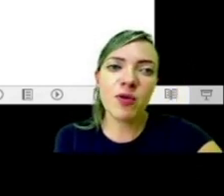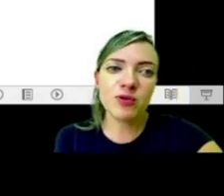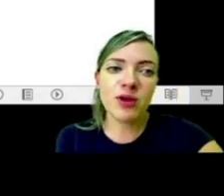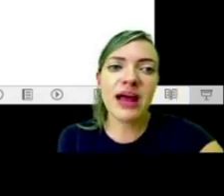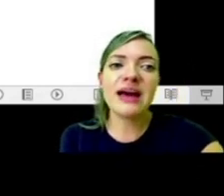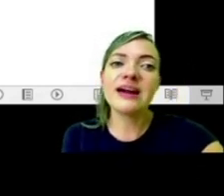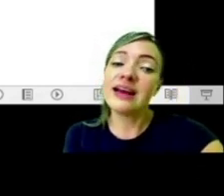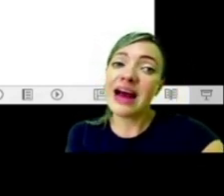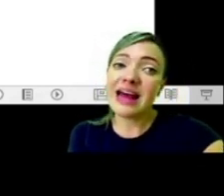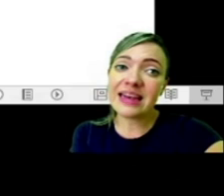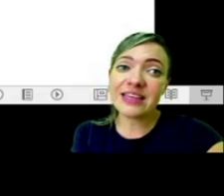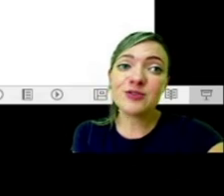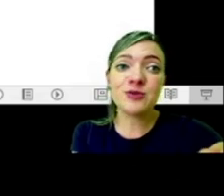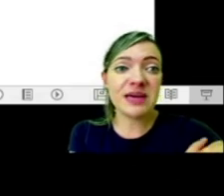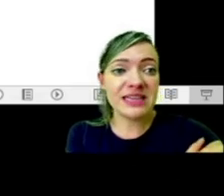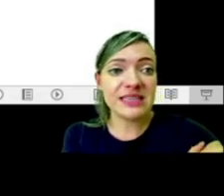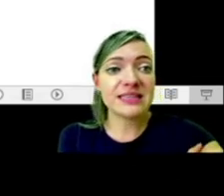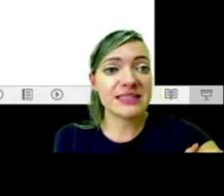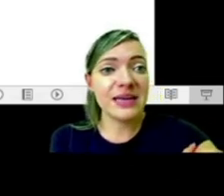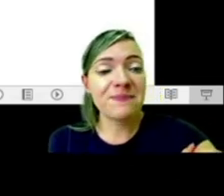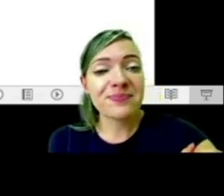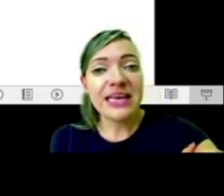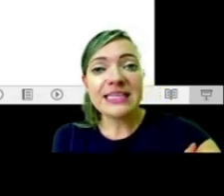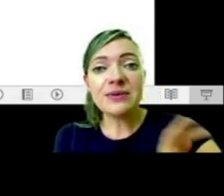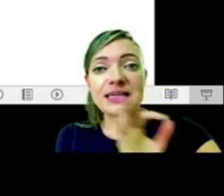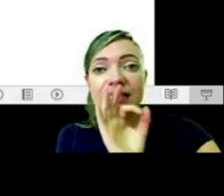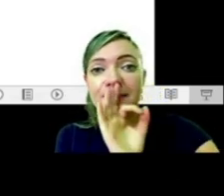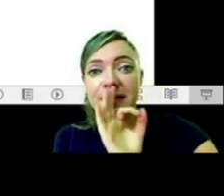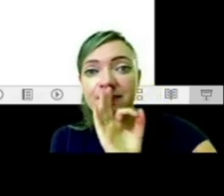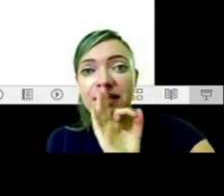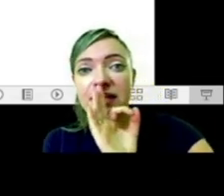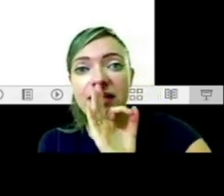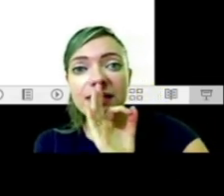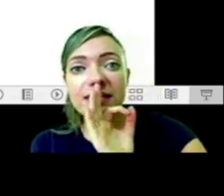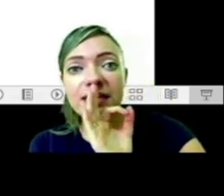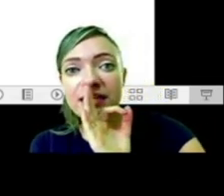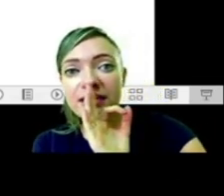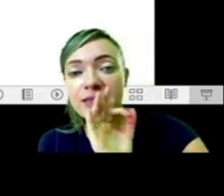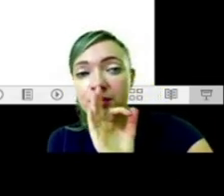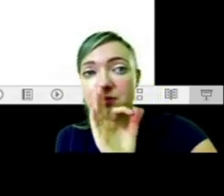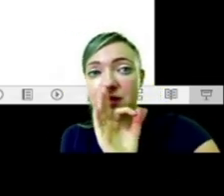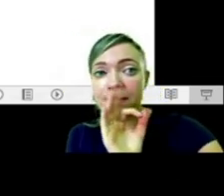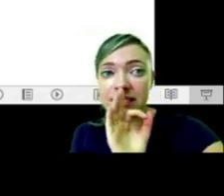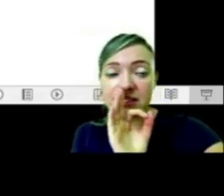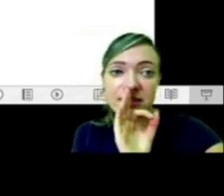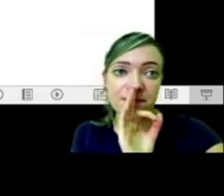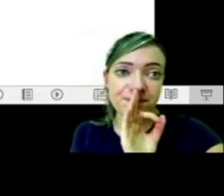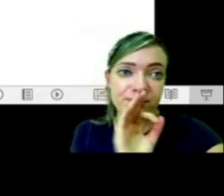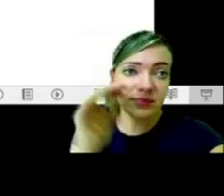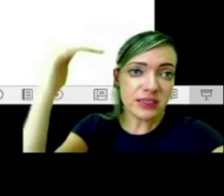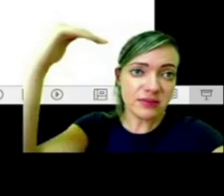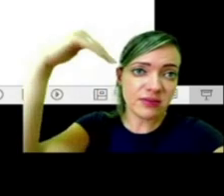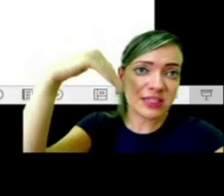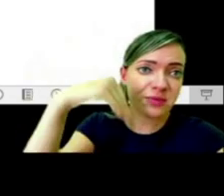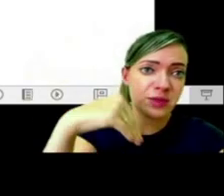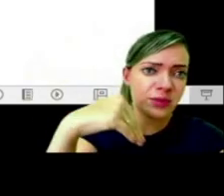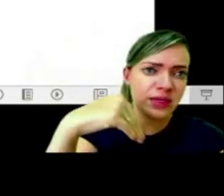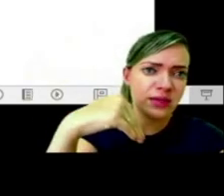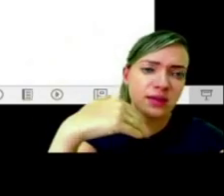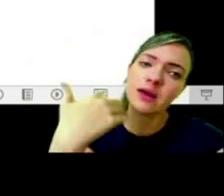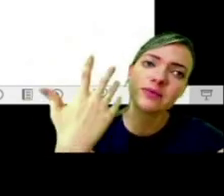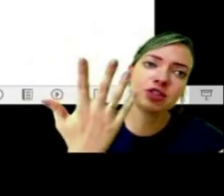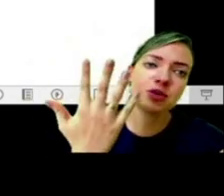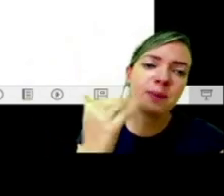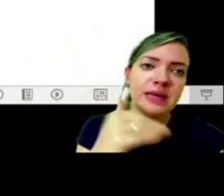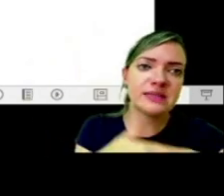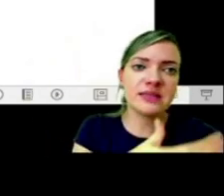que vão controlar, além dos parasitas, né? Então, letra B. Entra em declínio e depois permaneça. Vai